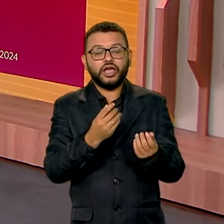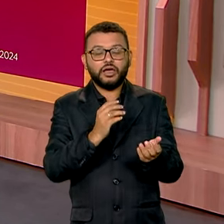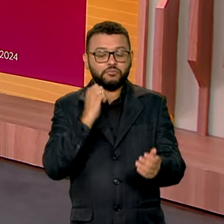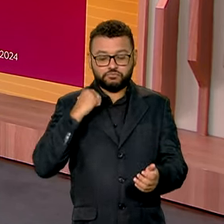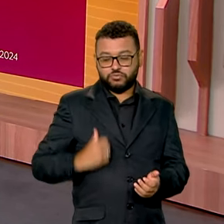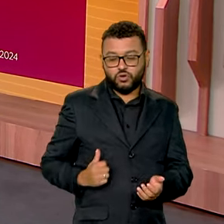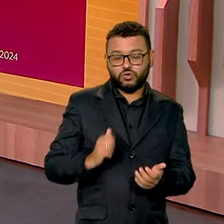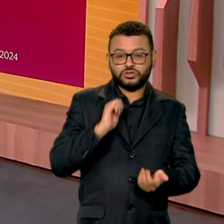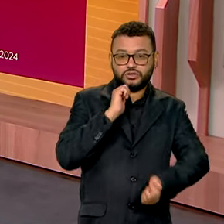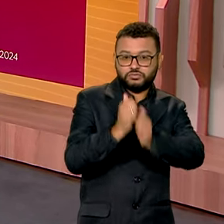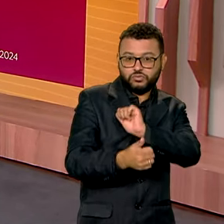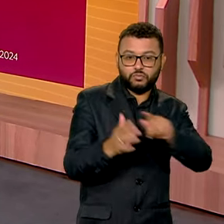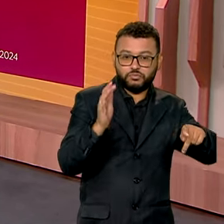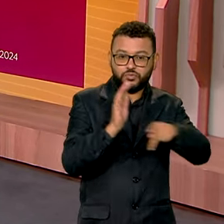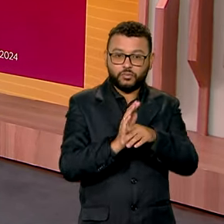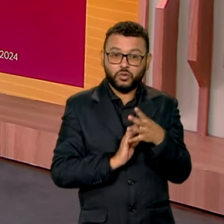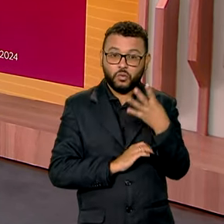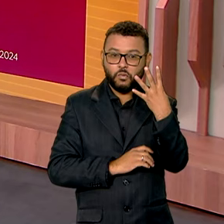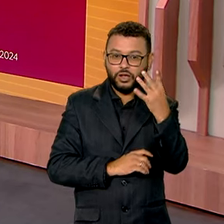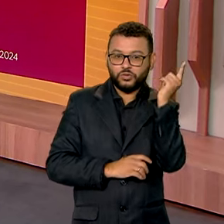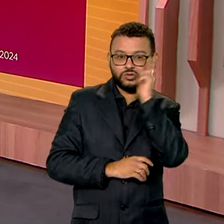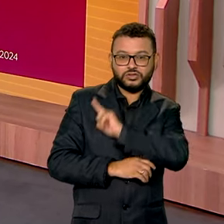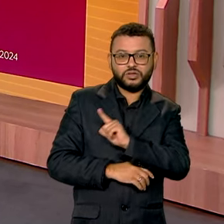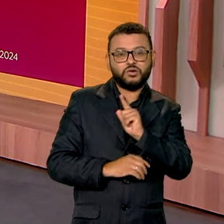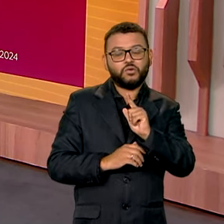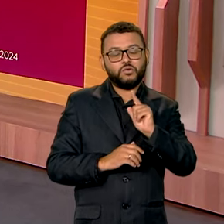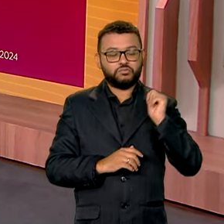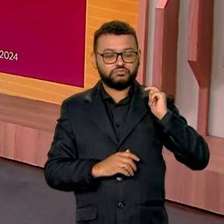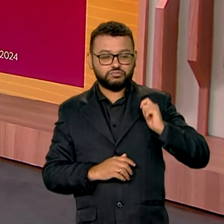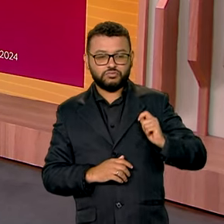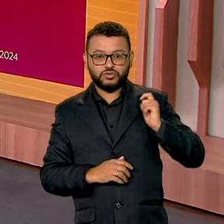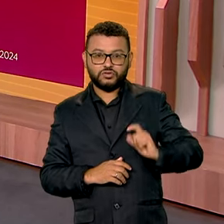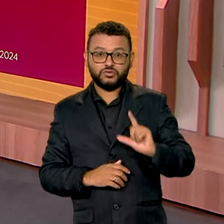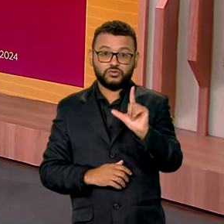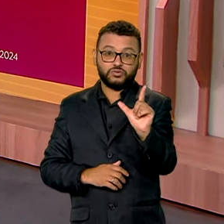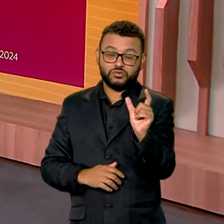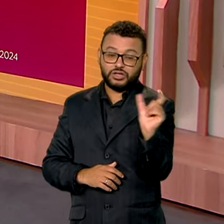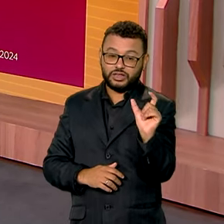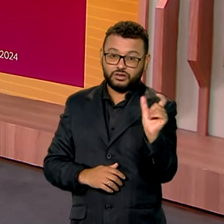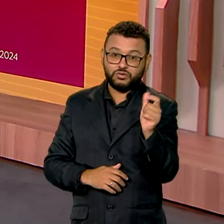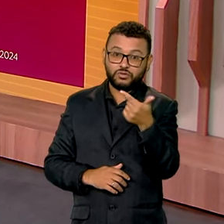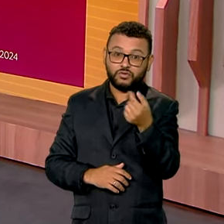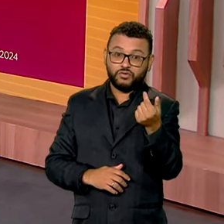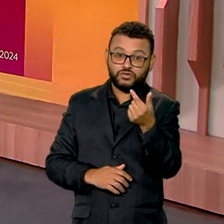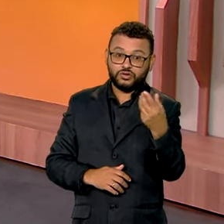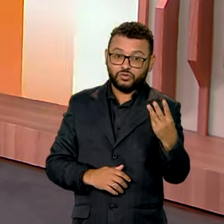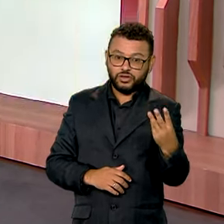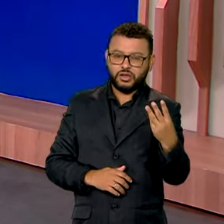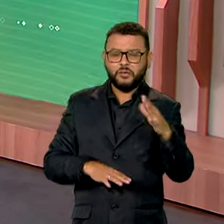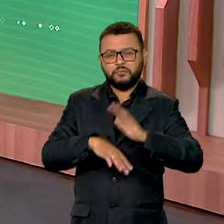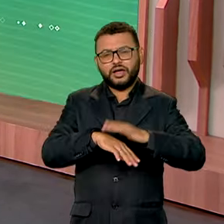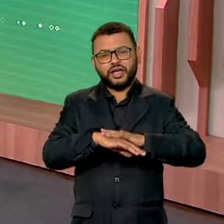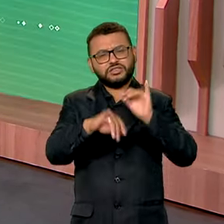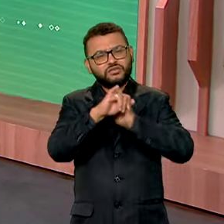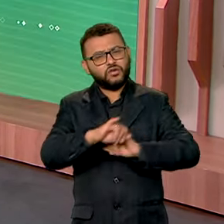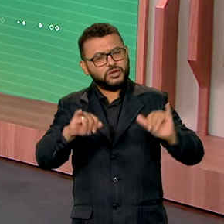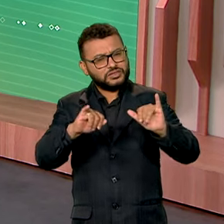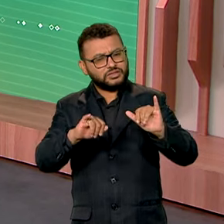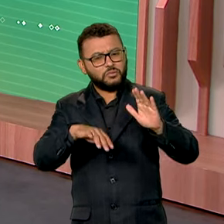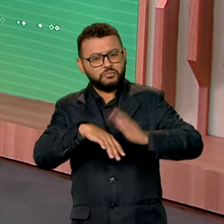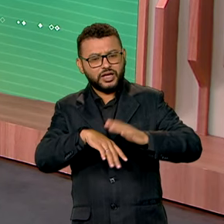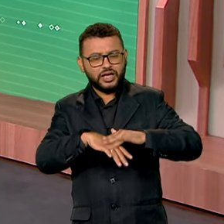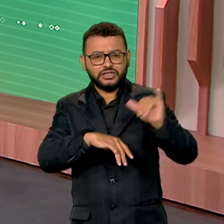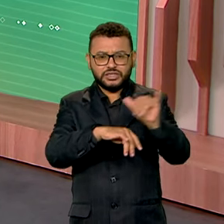4 atletas do município contemplados em 2024. Estas e outras informações sobre